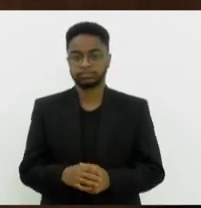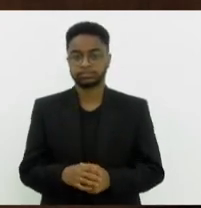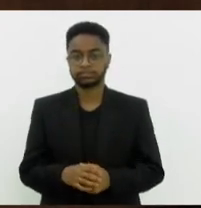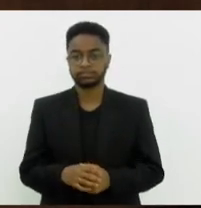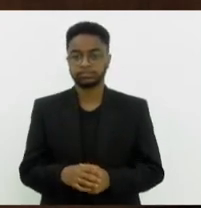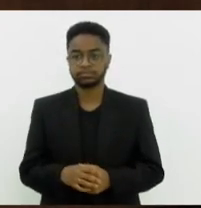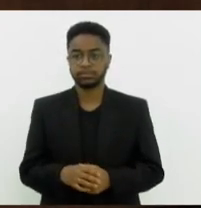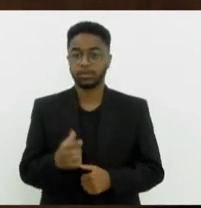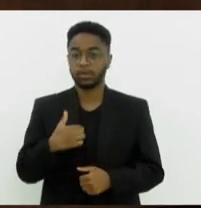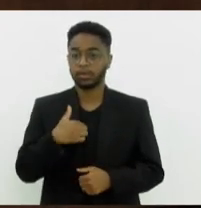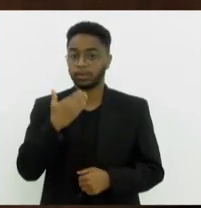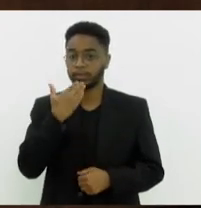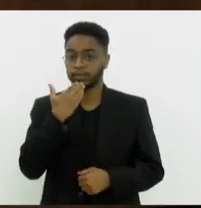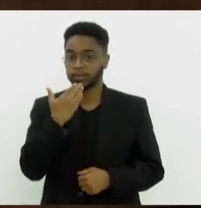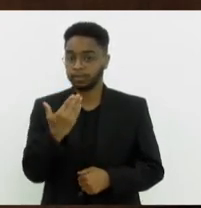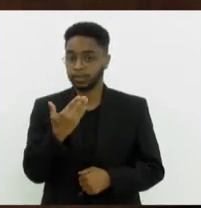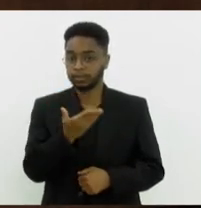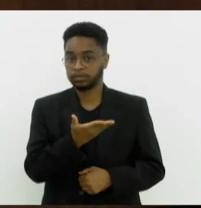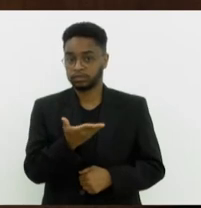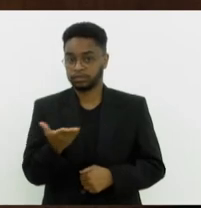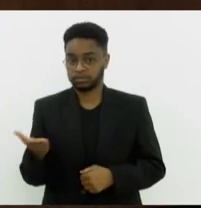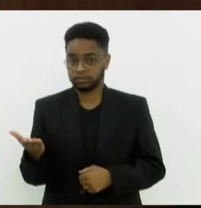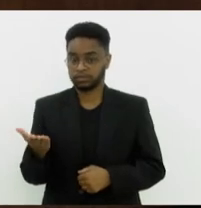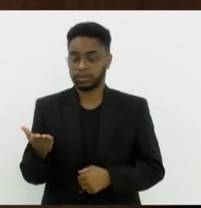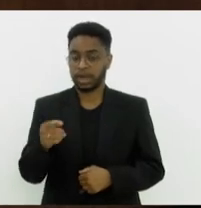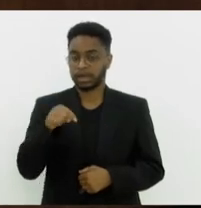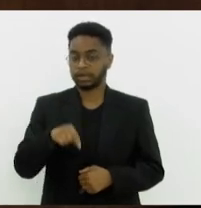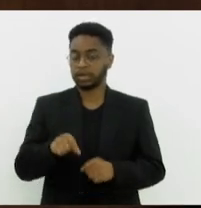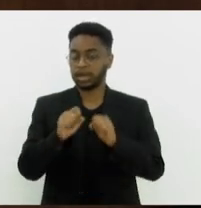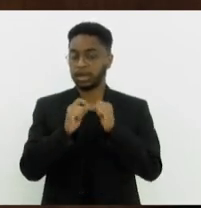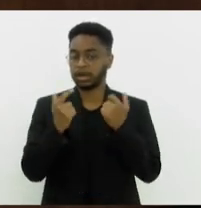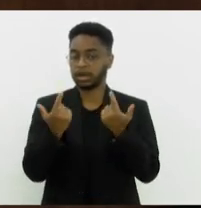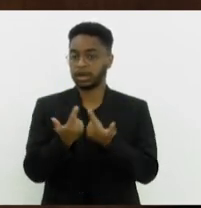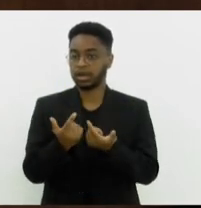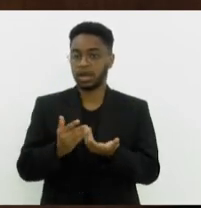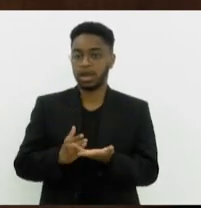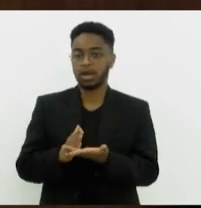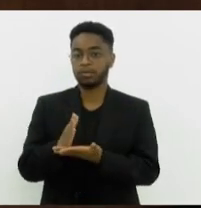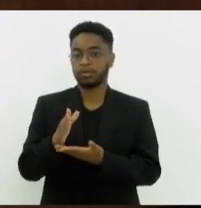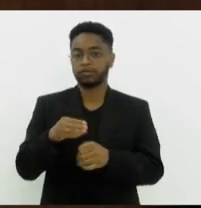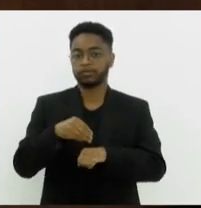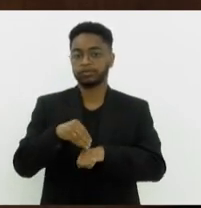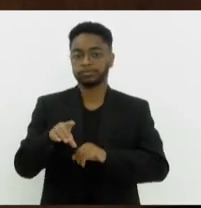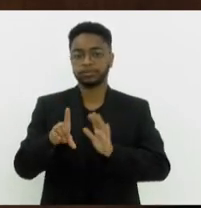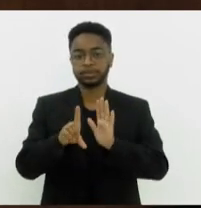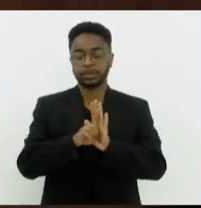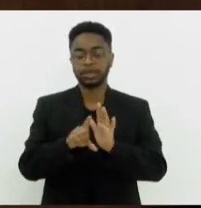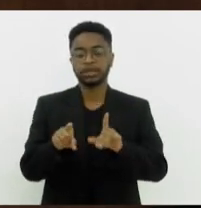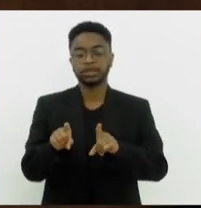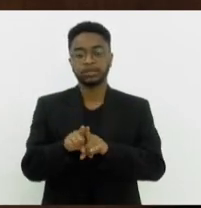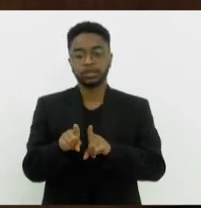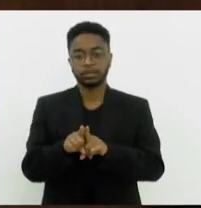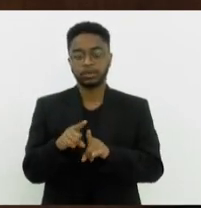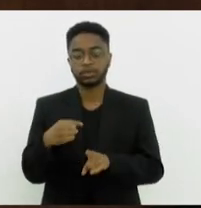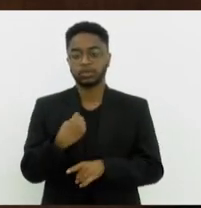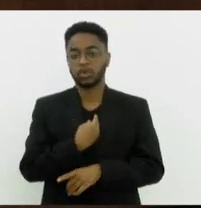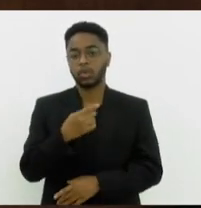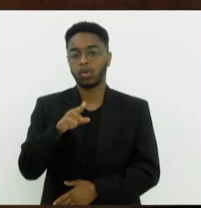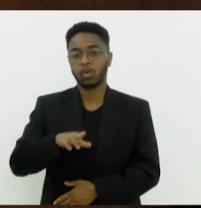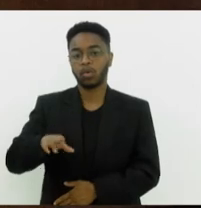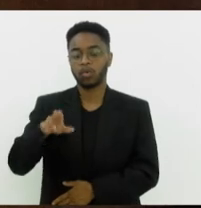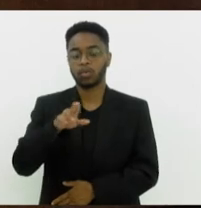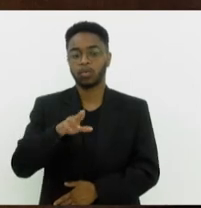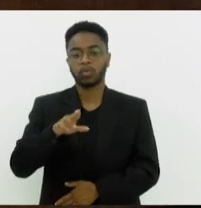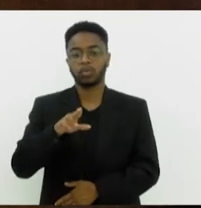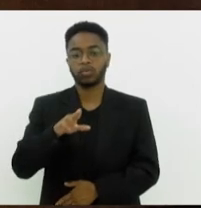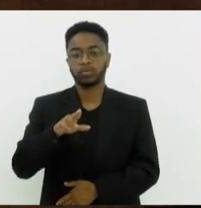peço para que a Assembleia Legislativa aprove a indicação, mas que a gente também use o mandato dos